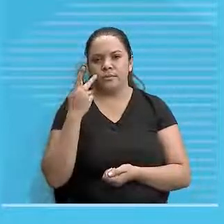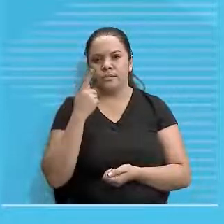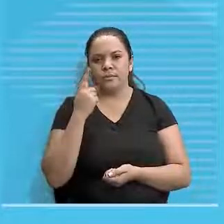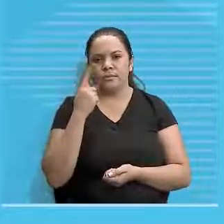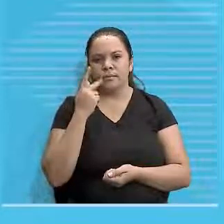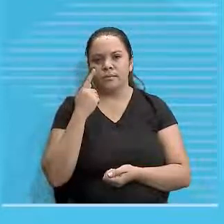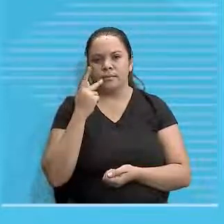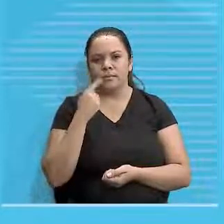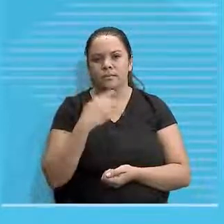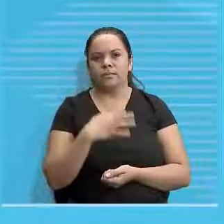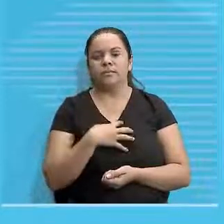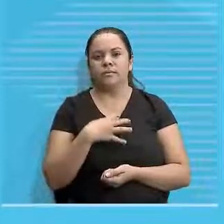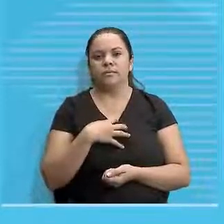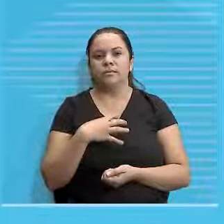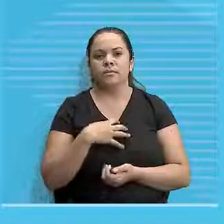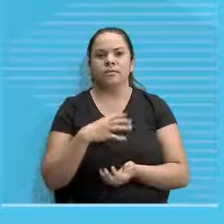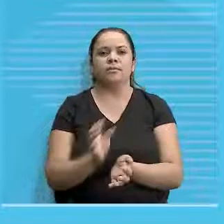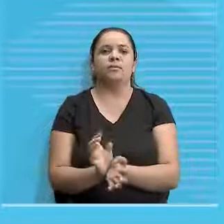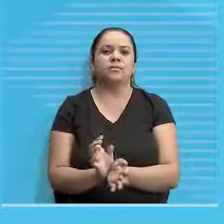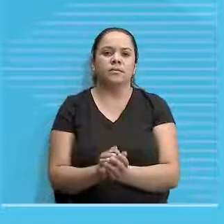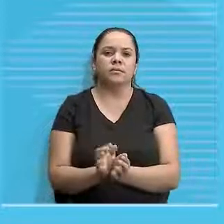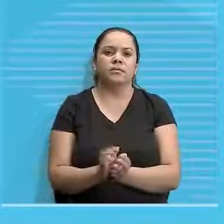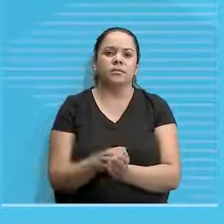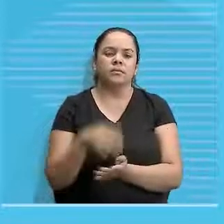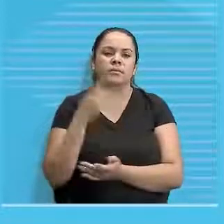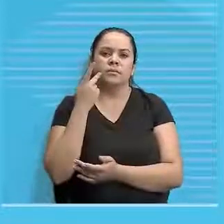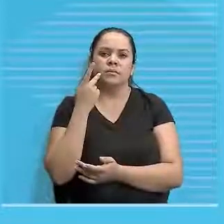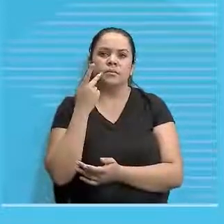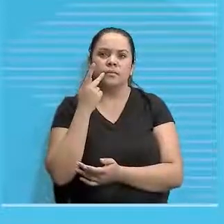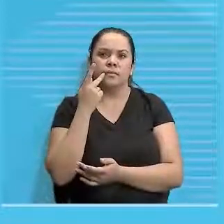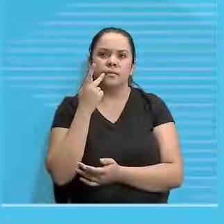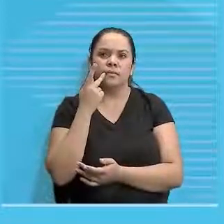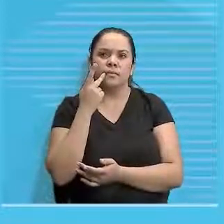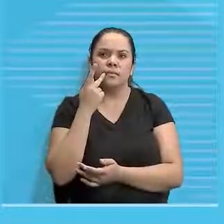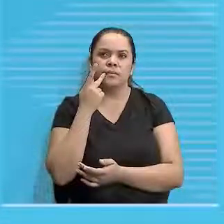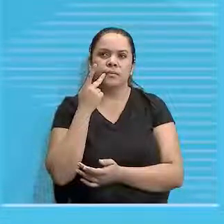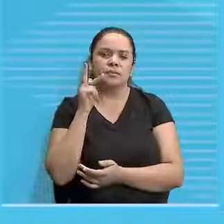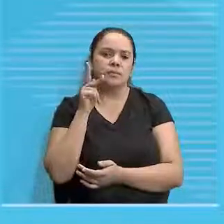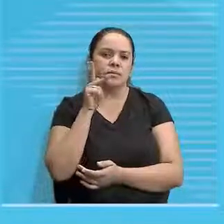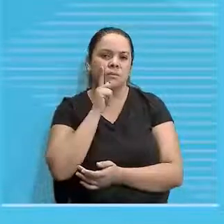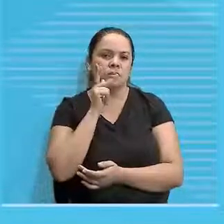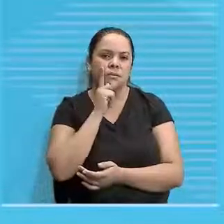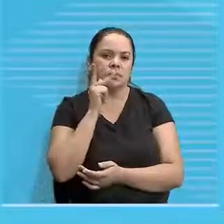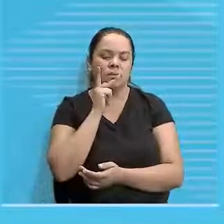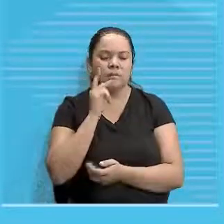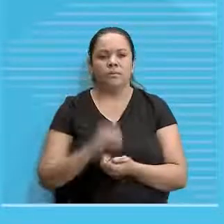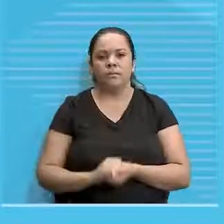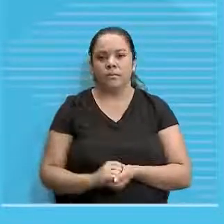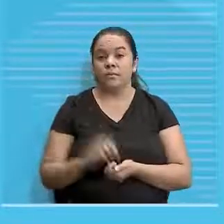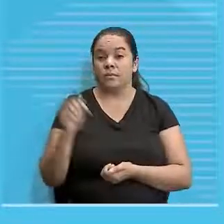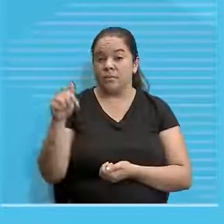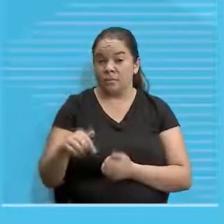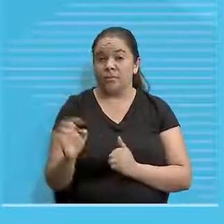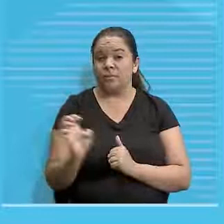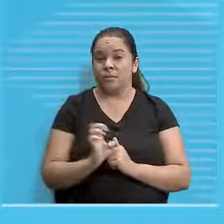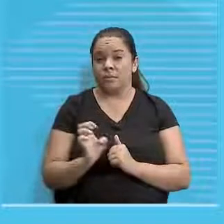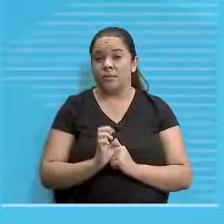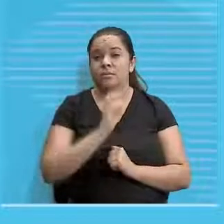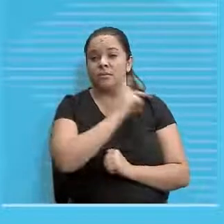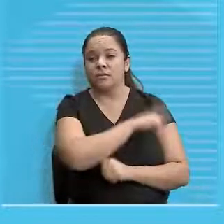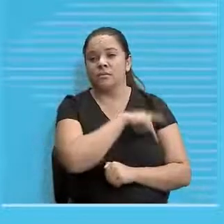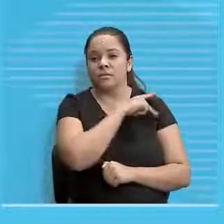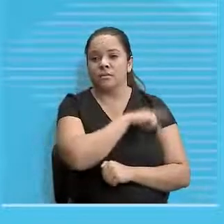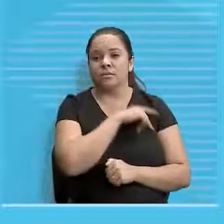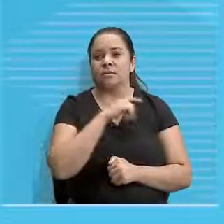Norte, Paraíba, a gente mesmo dentro do próprio estado do Piauí, né? Existem